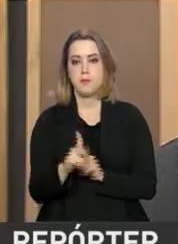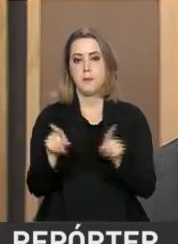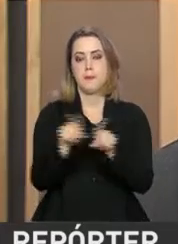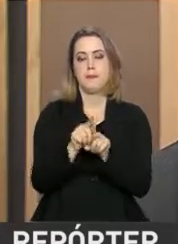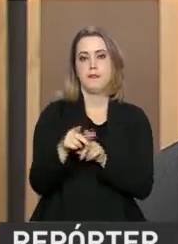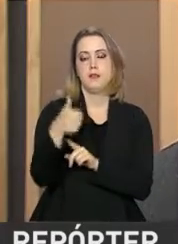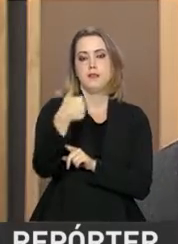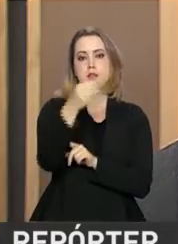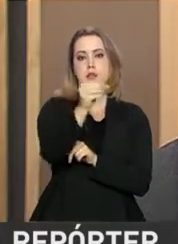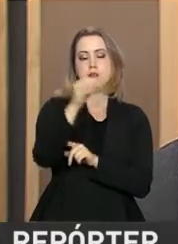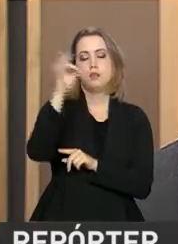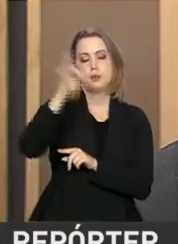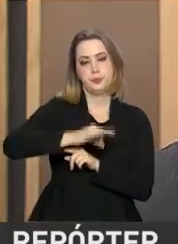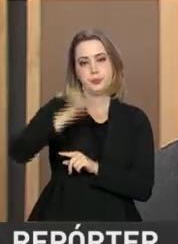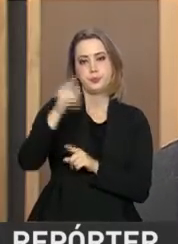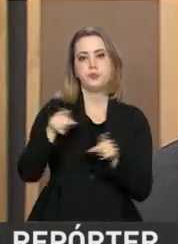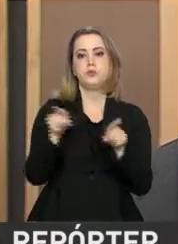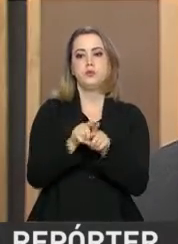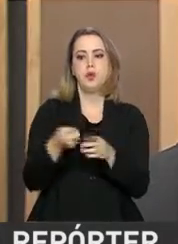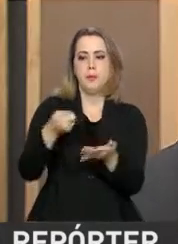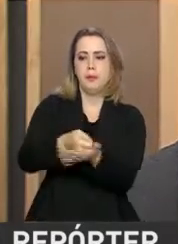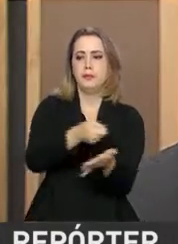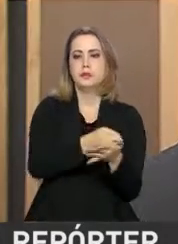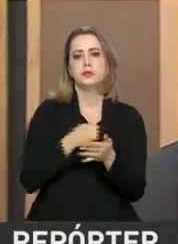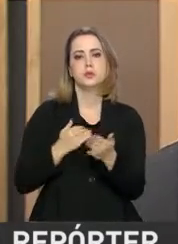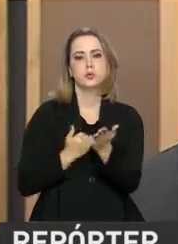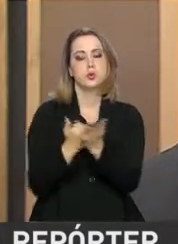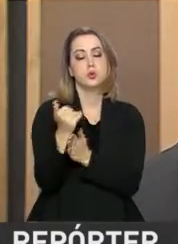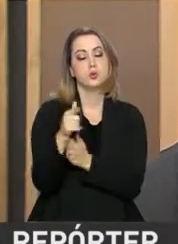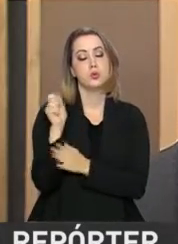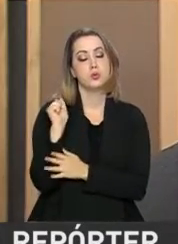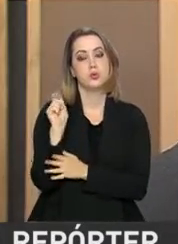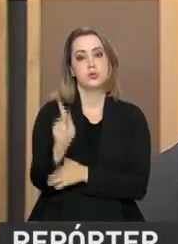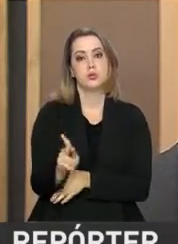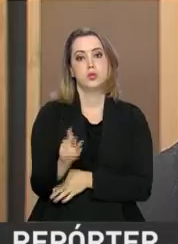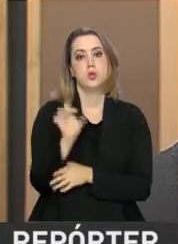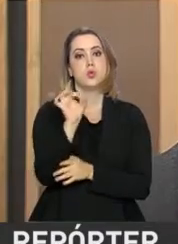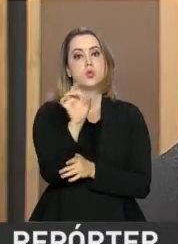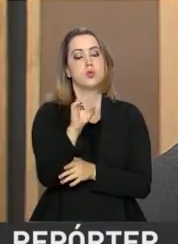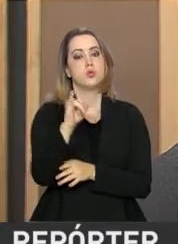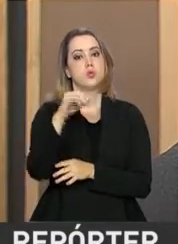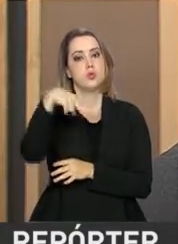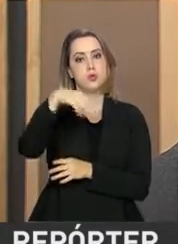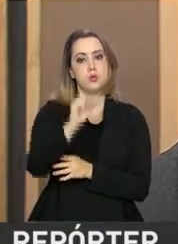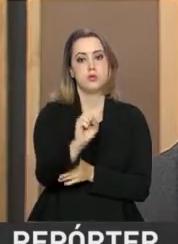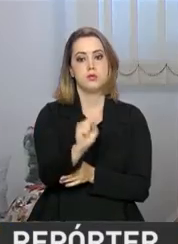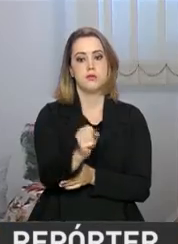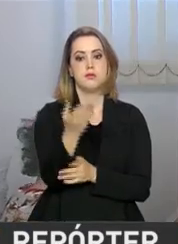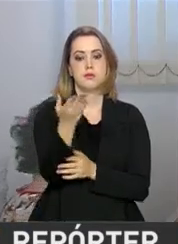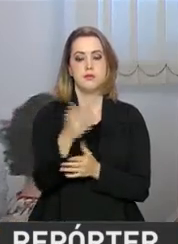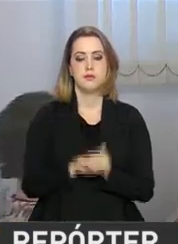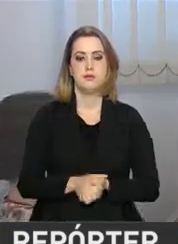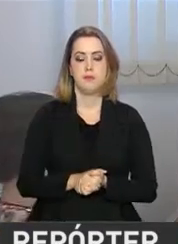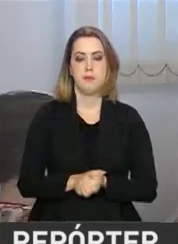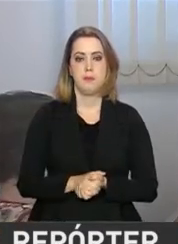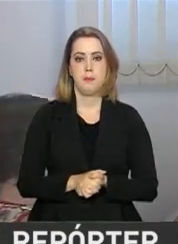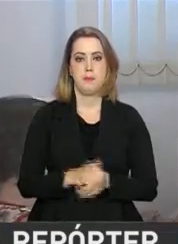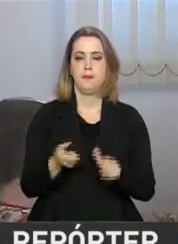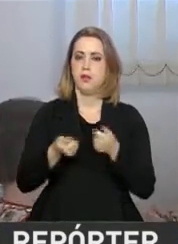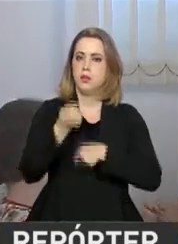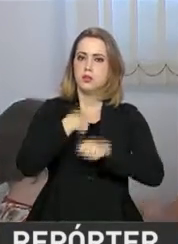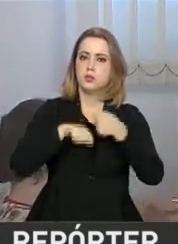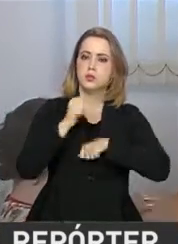pontos percentuais para poder sustentar o pagamento da previdência somente o inss encontrar previdência servidores públicos à economia do estado